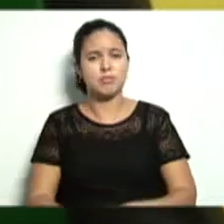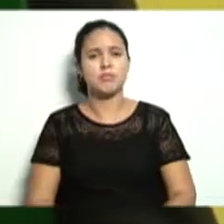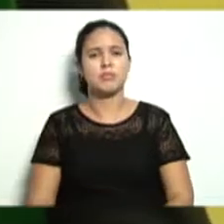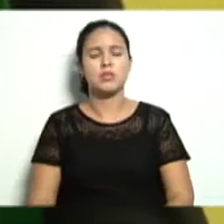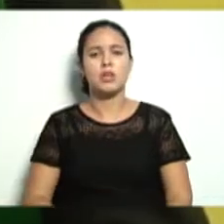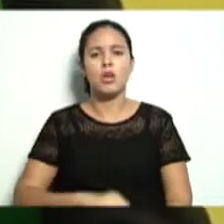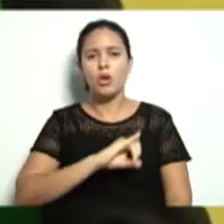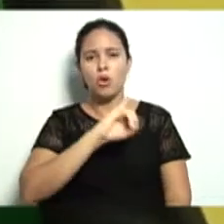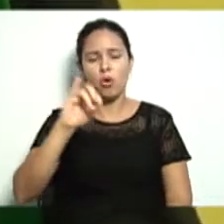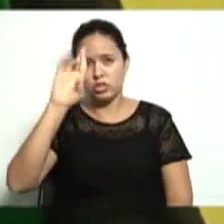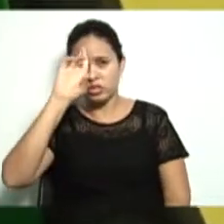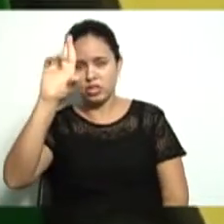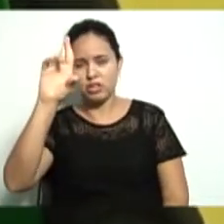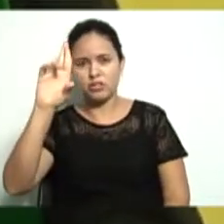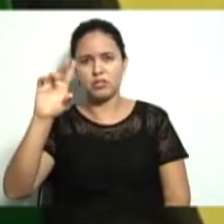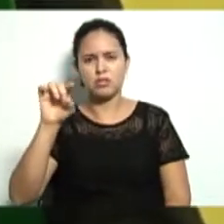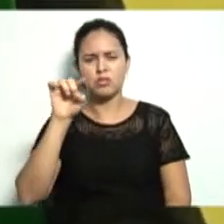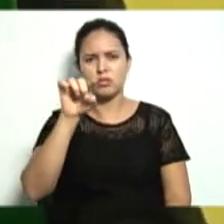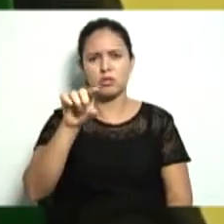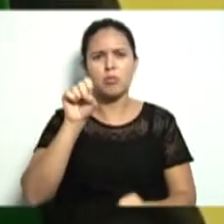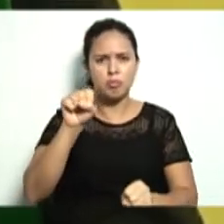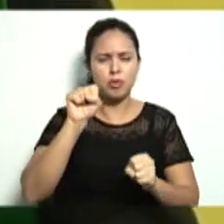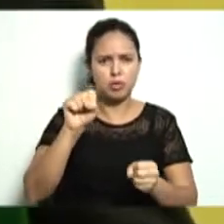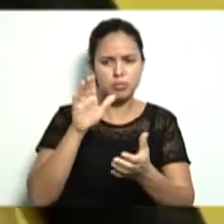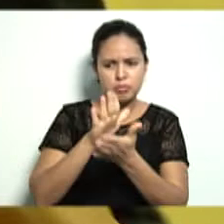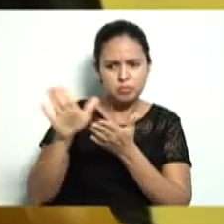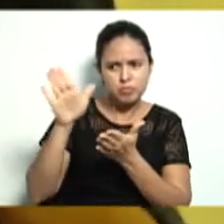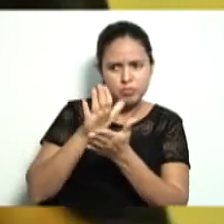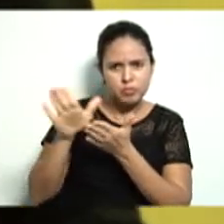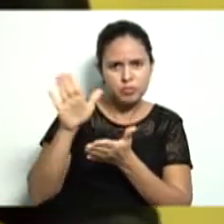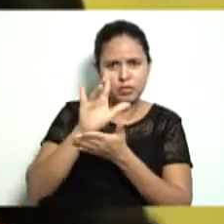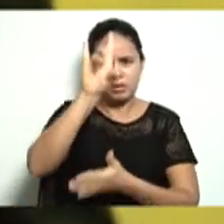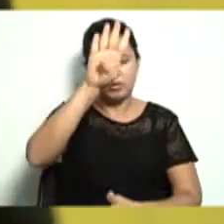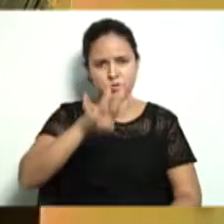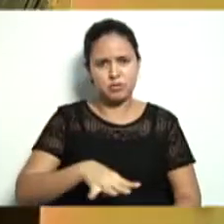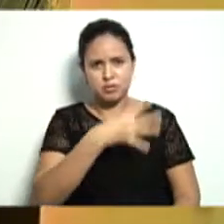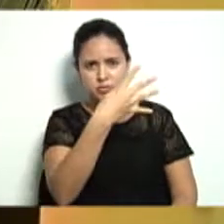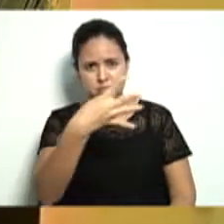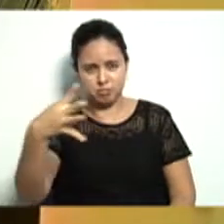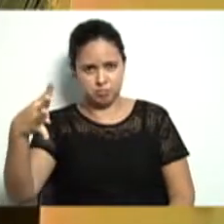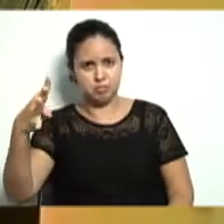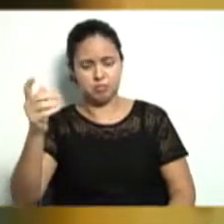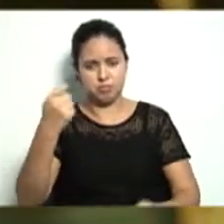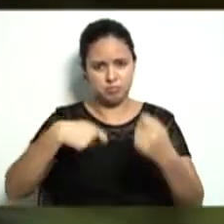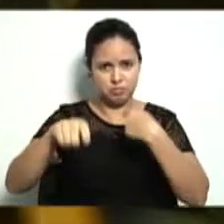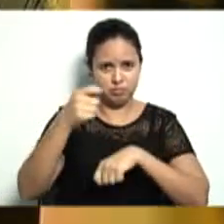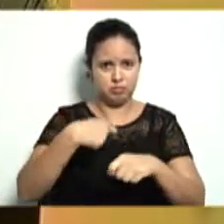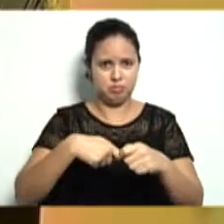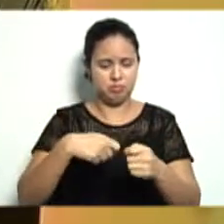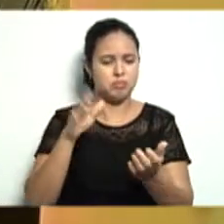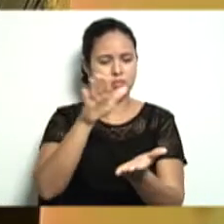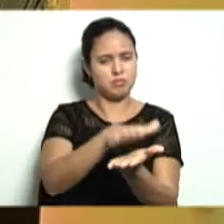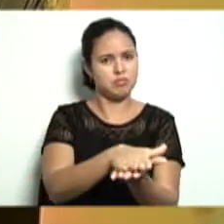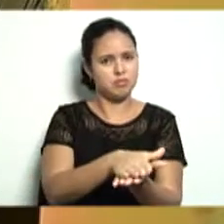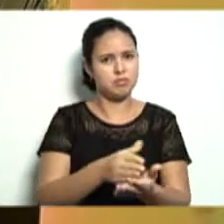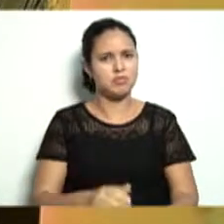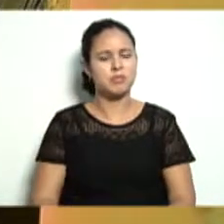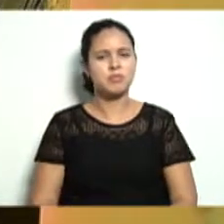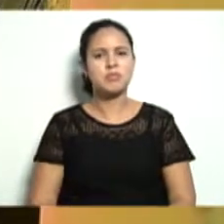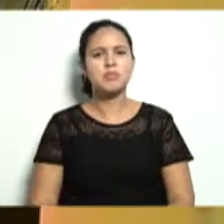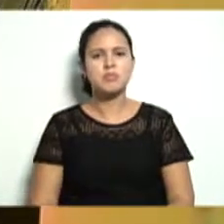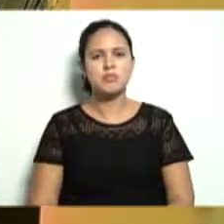Oi, chefe. Já que só o senhor pode enviar as planilhas para o financeiro, elas estão aqui. Licença.